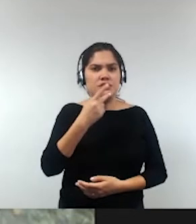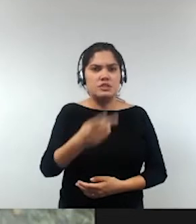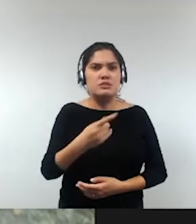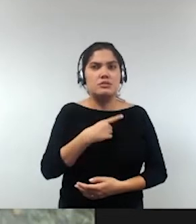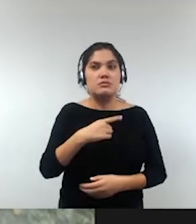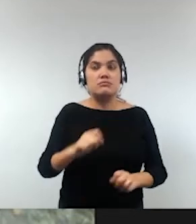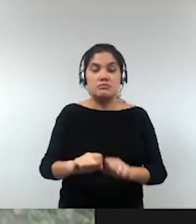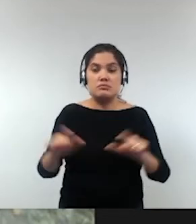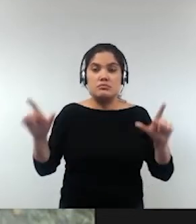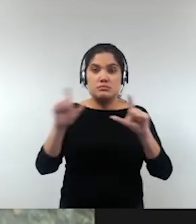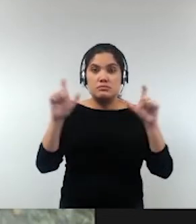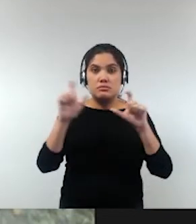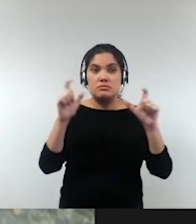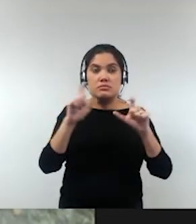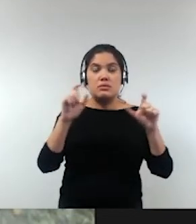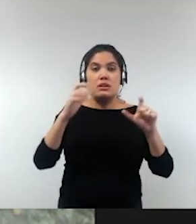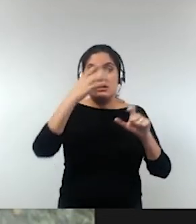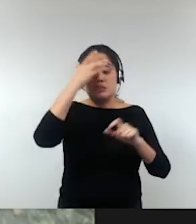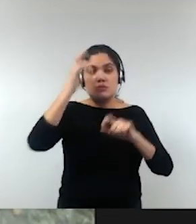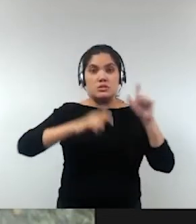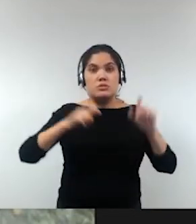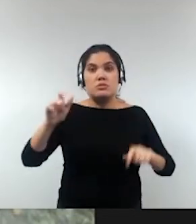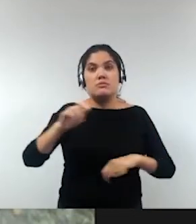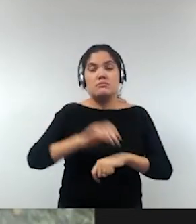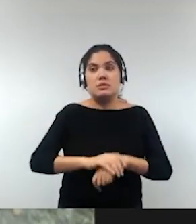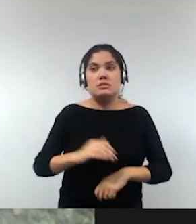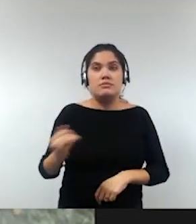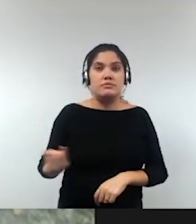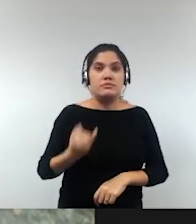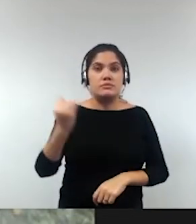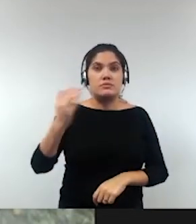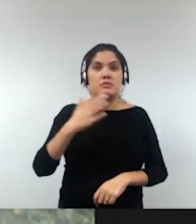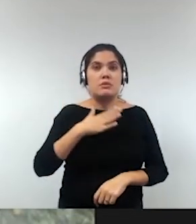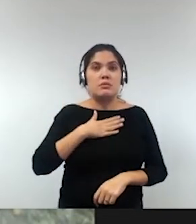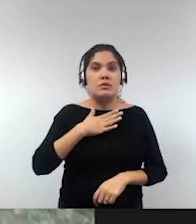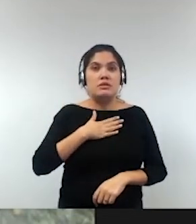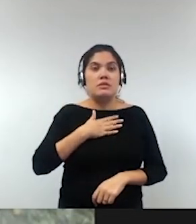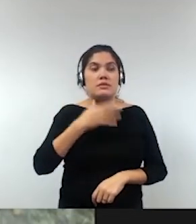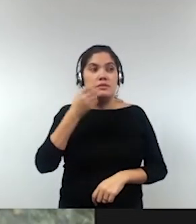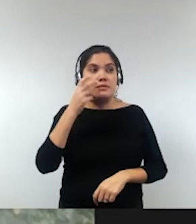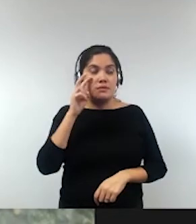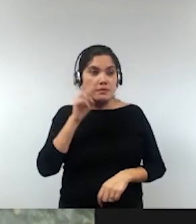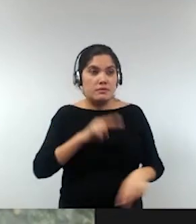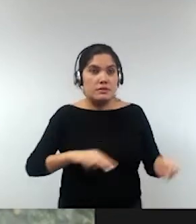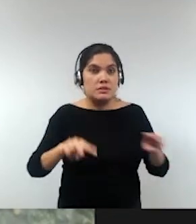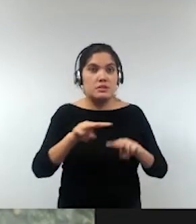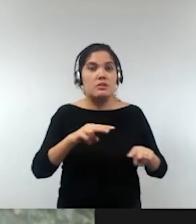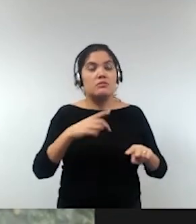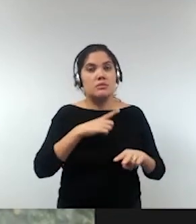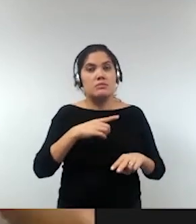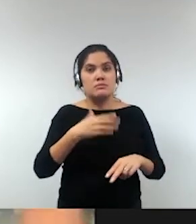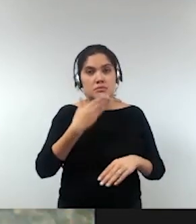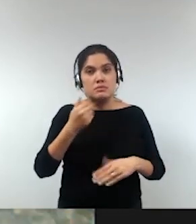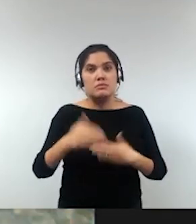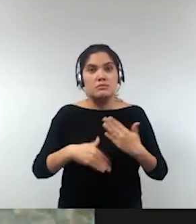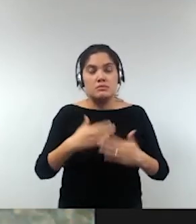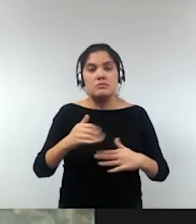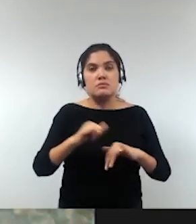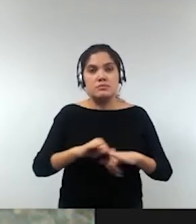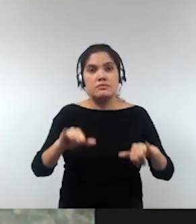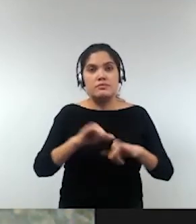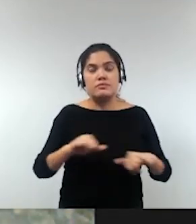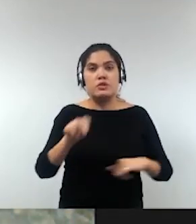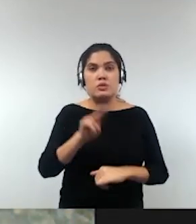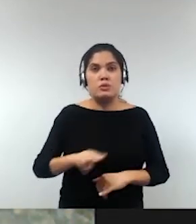uma luz na cabeça das pessoas mais importantes, ao meu juízo, que para fomentar e cada vez a gente disseminar